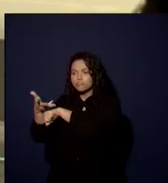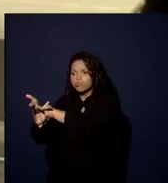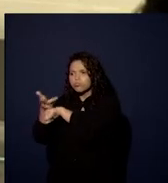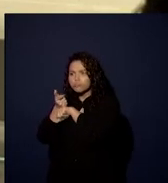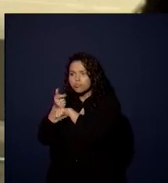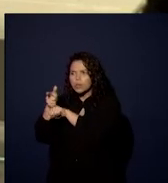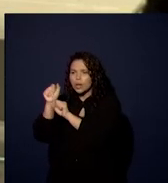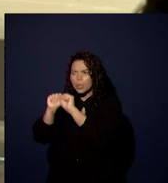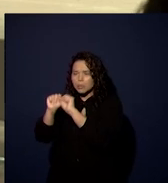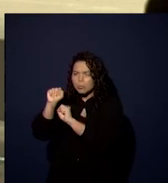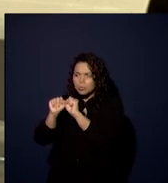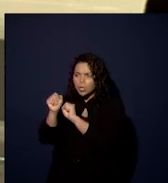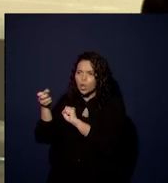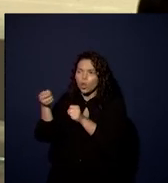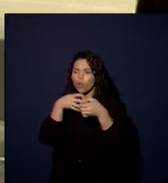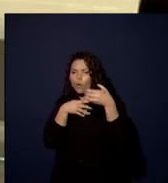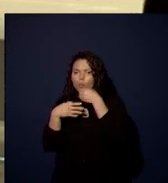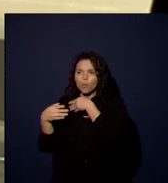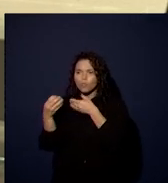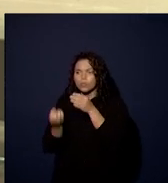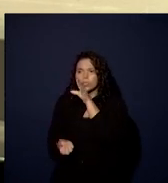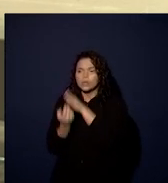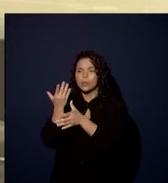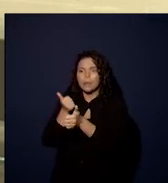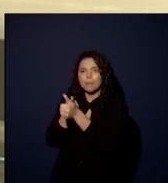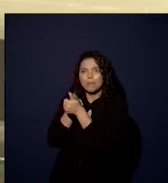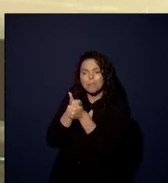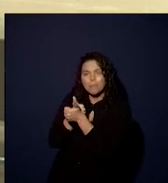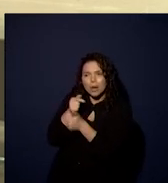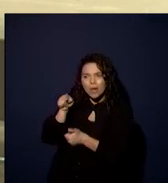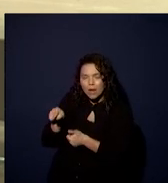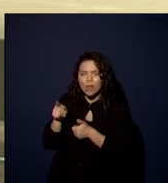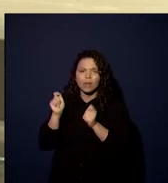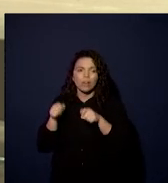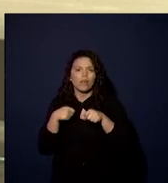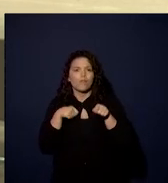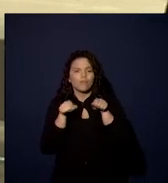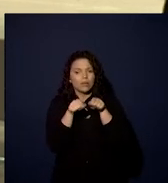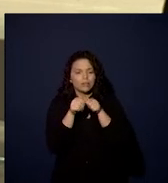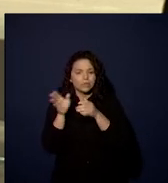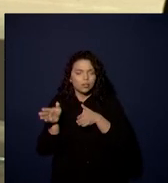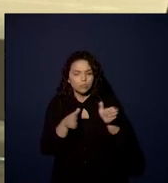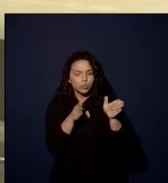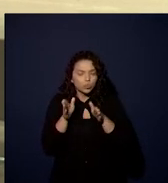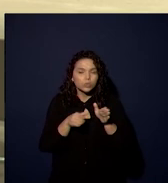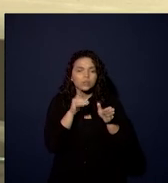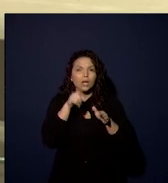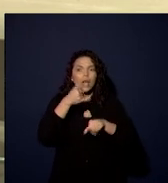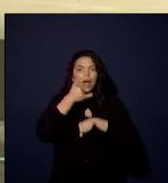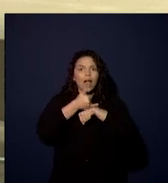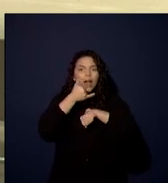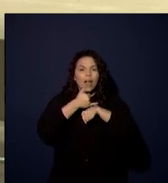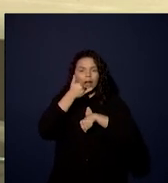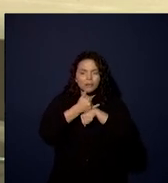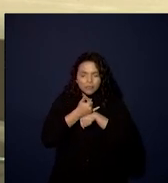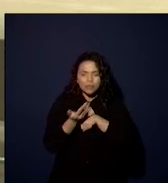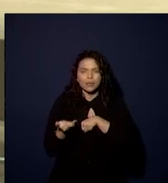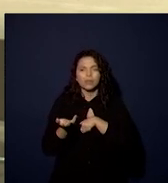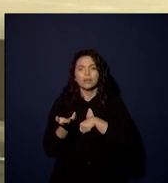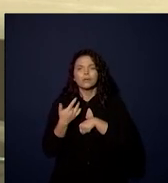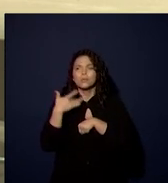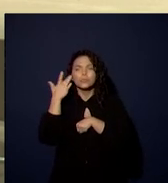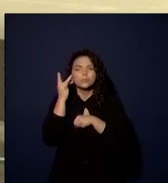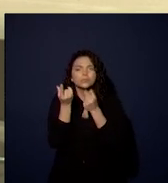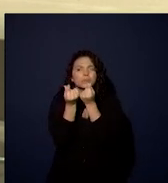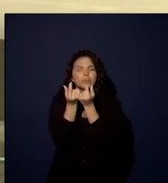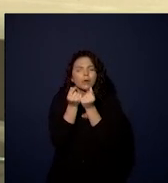indústrias podíamos reativar alguns algumas produções de alumínio por exemplo no Brasil não sei o quanto